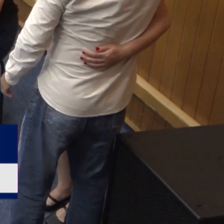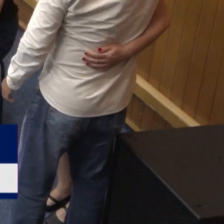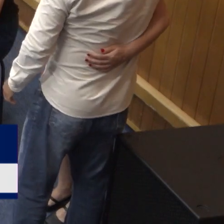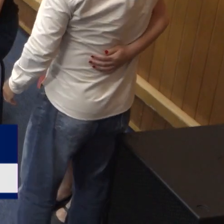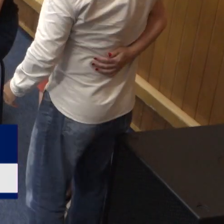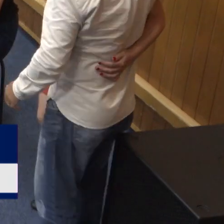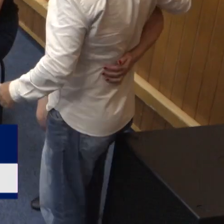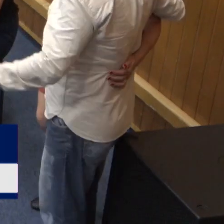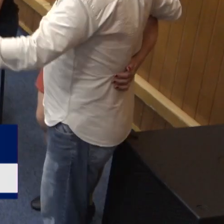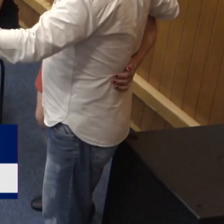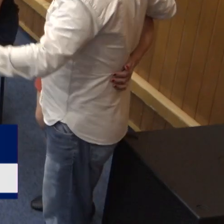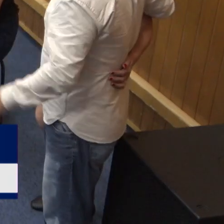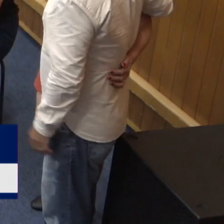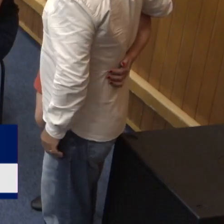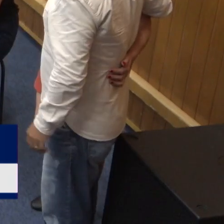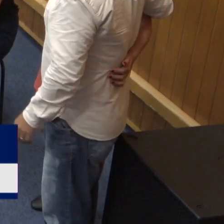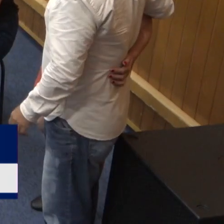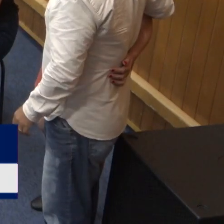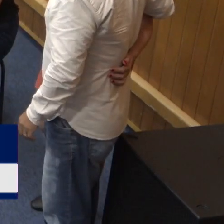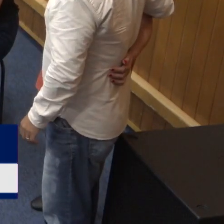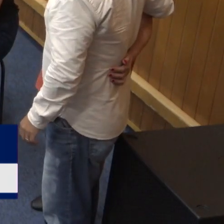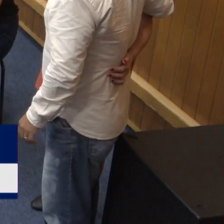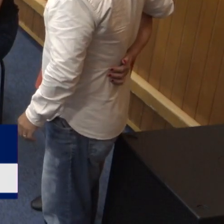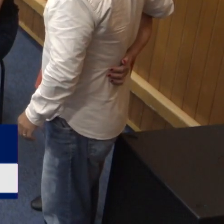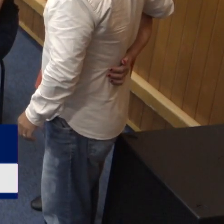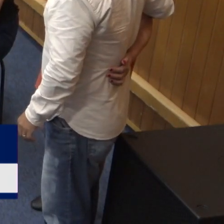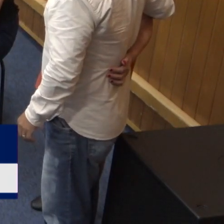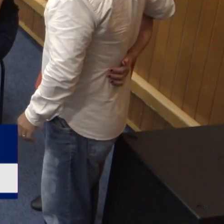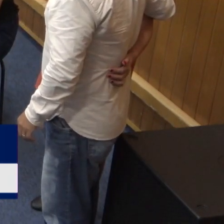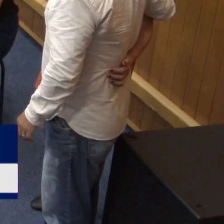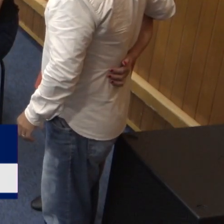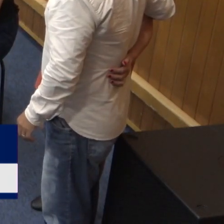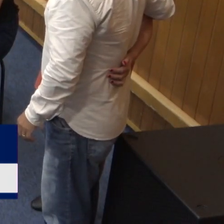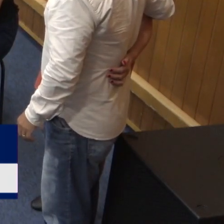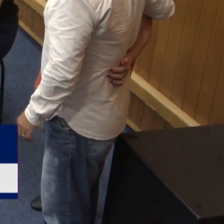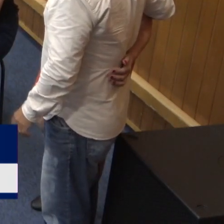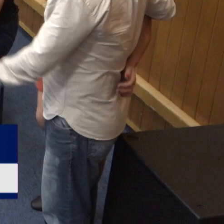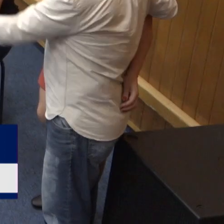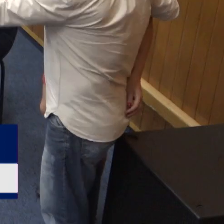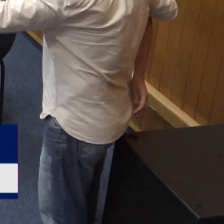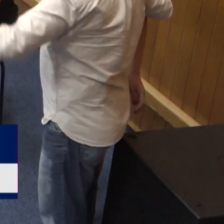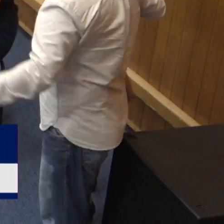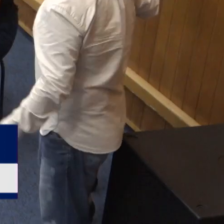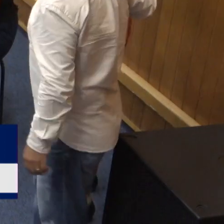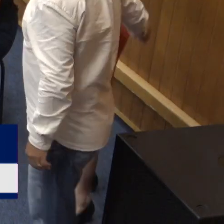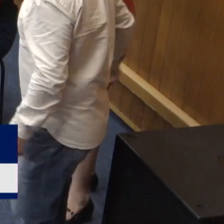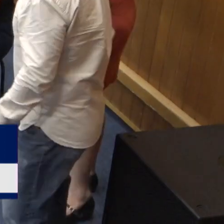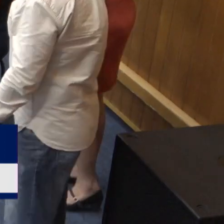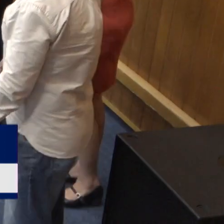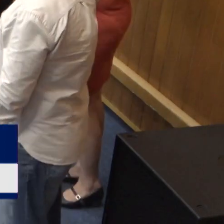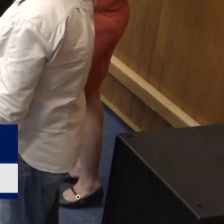Acho que o Zé agora pode incluir para a leitura, para a votação. Dois executivos também.